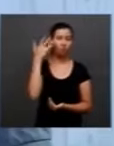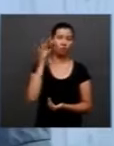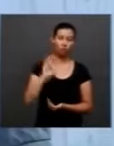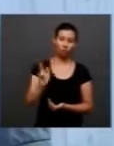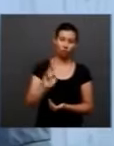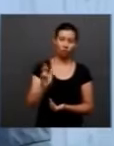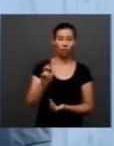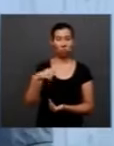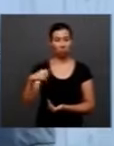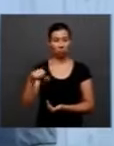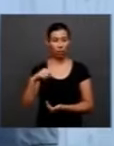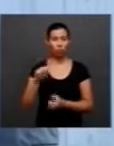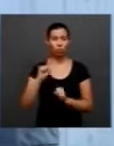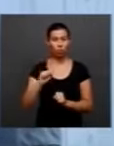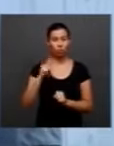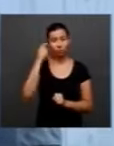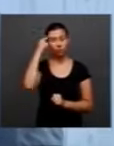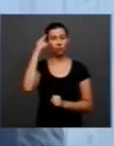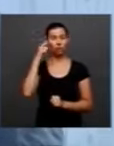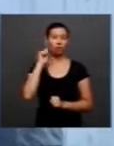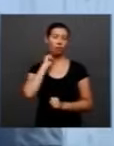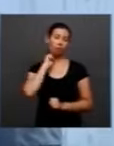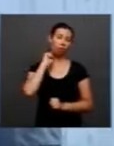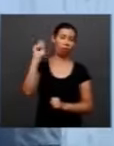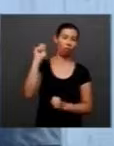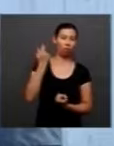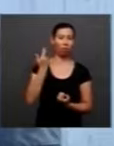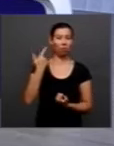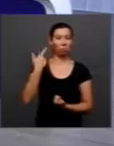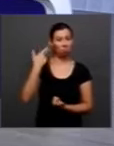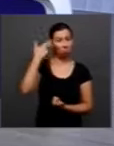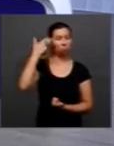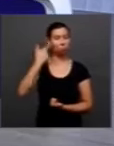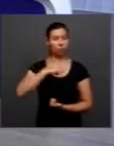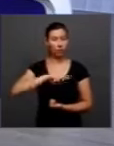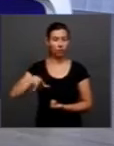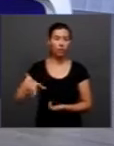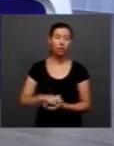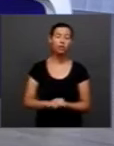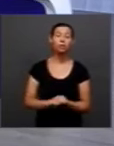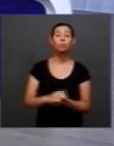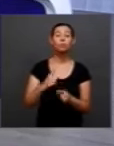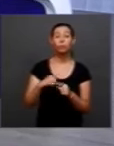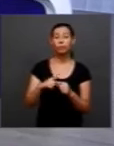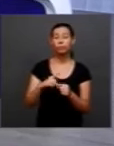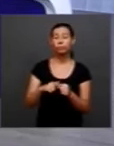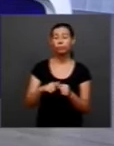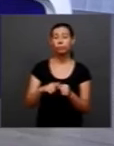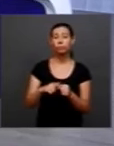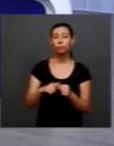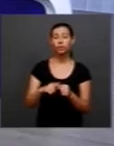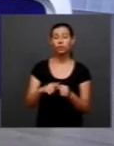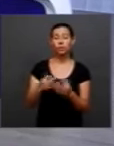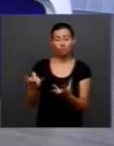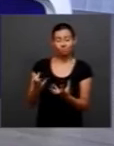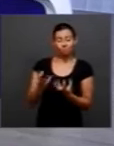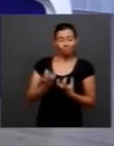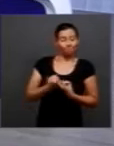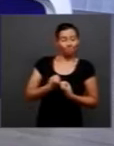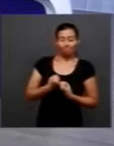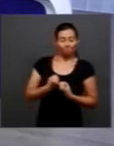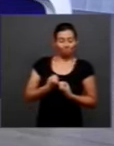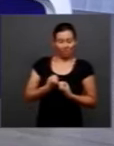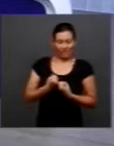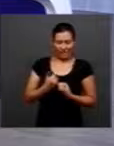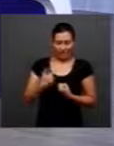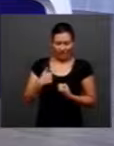a suicídio do que seus pares heterossexuais. Em função da homofobia. Em função da absorção, da não aceitação